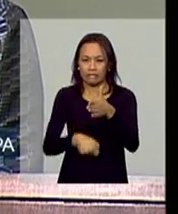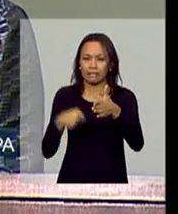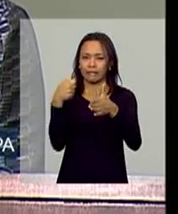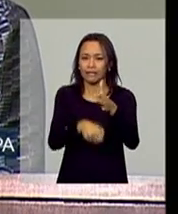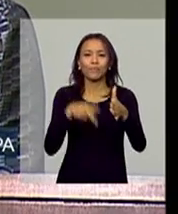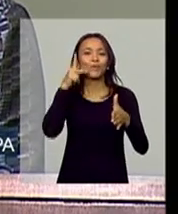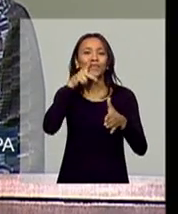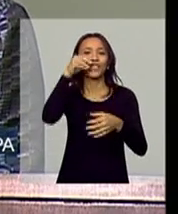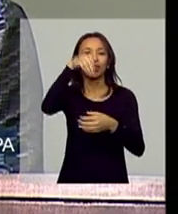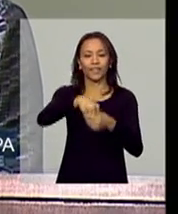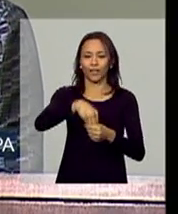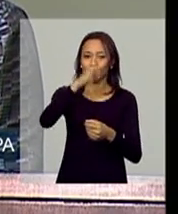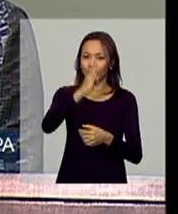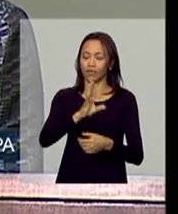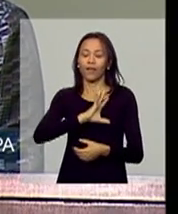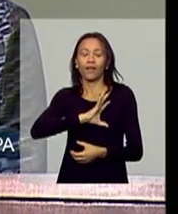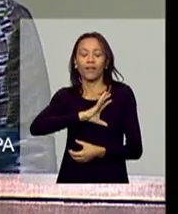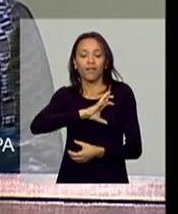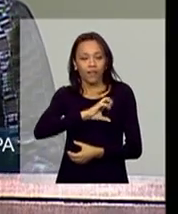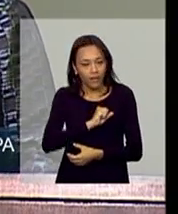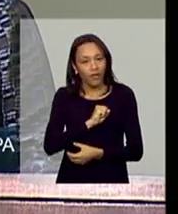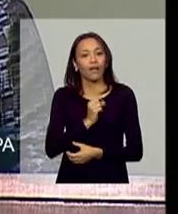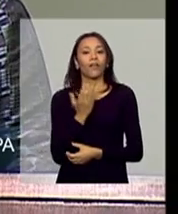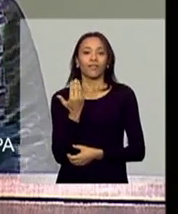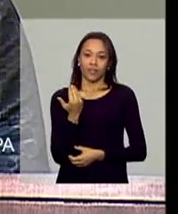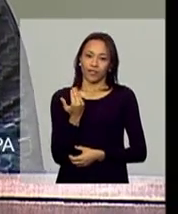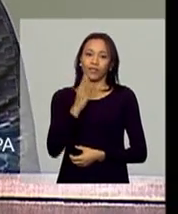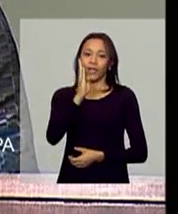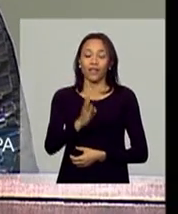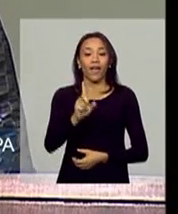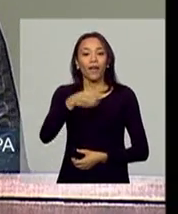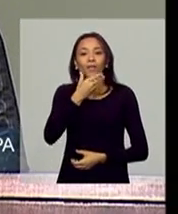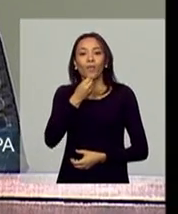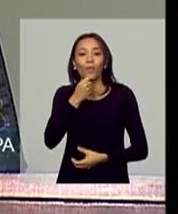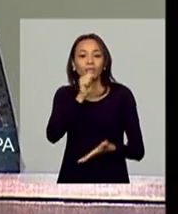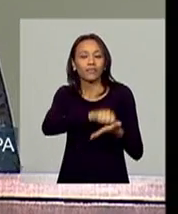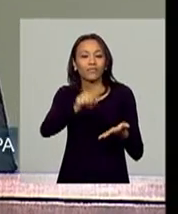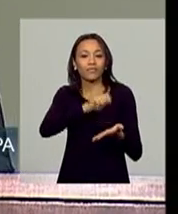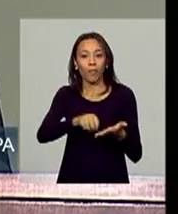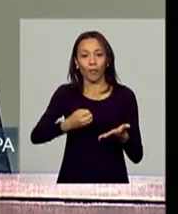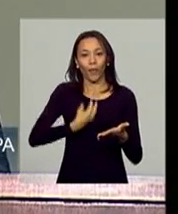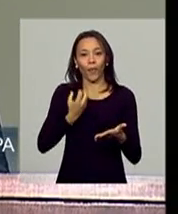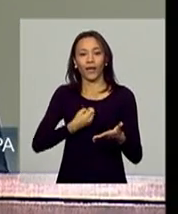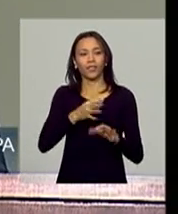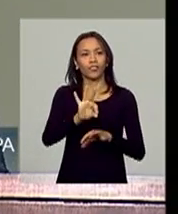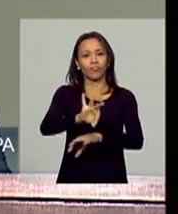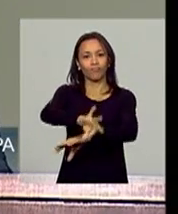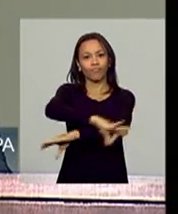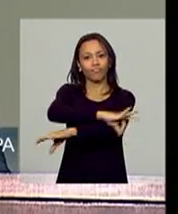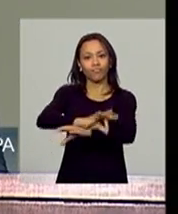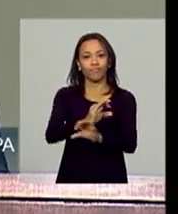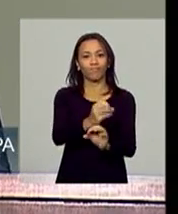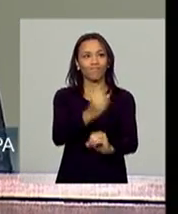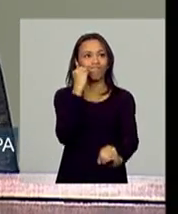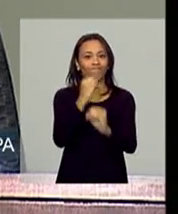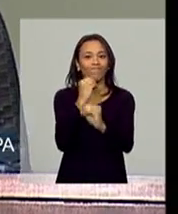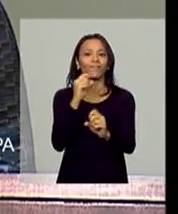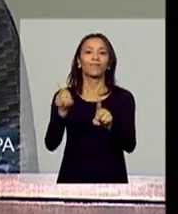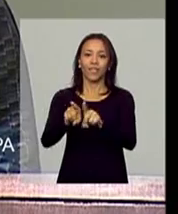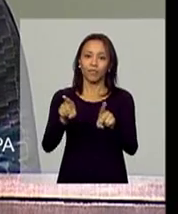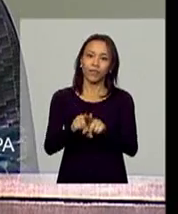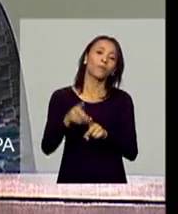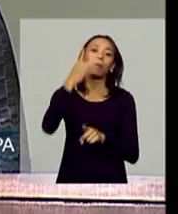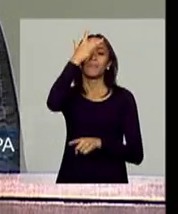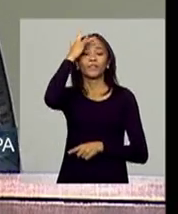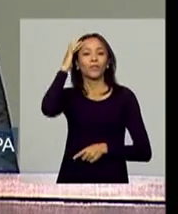país, que amava seu país, um poeta da arquitetura, mas também um militante